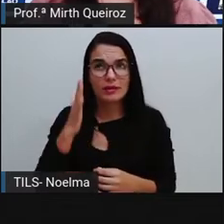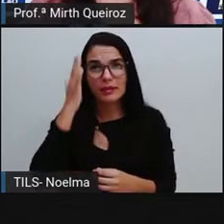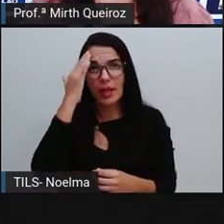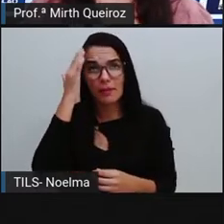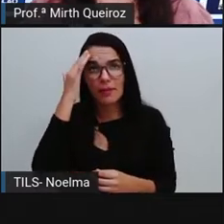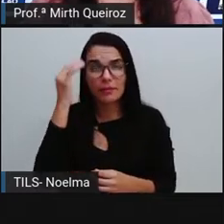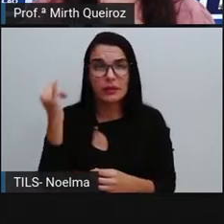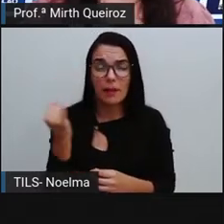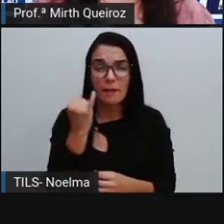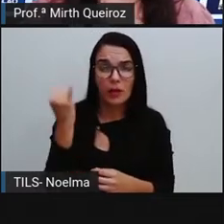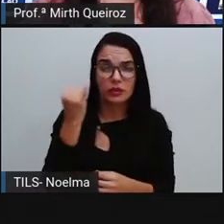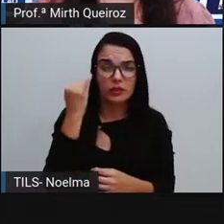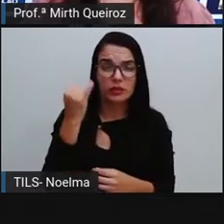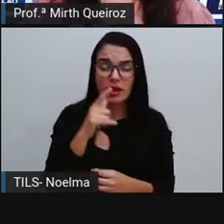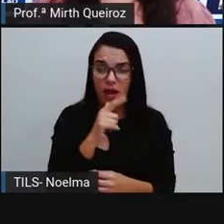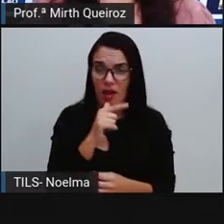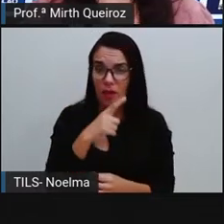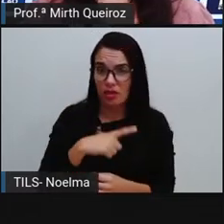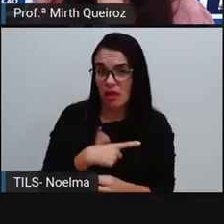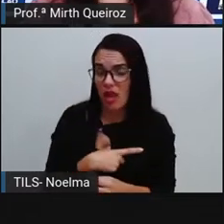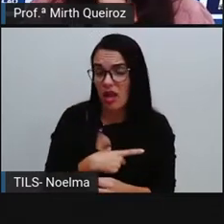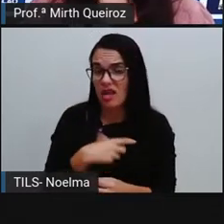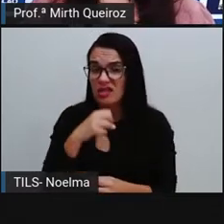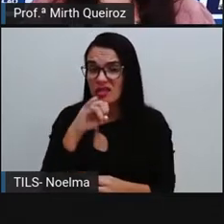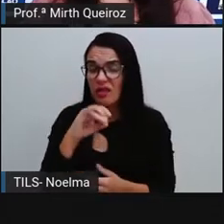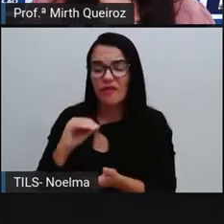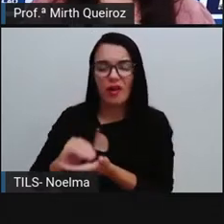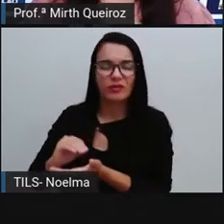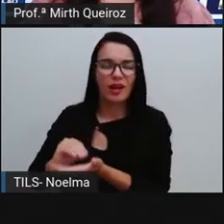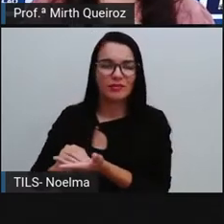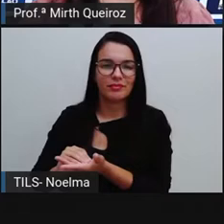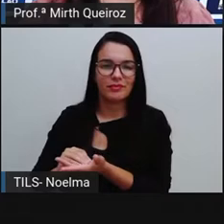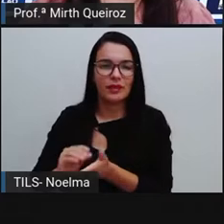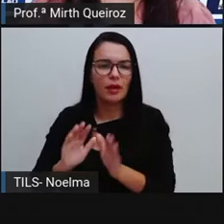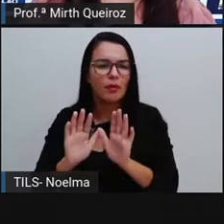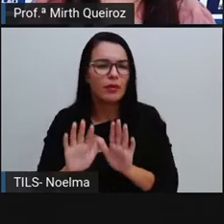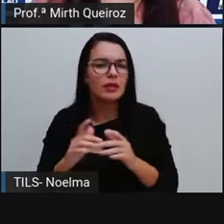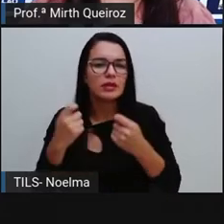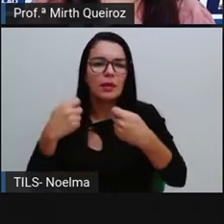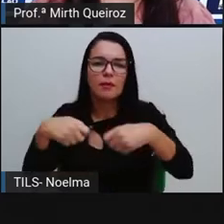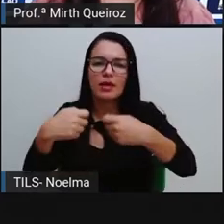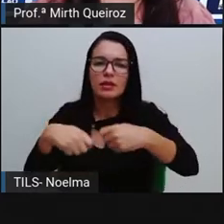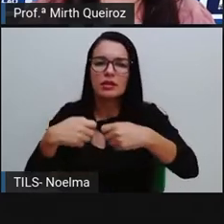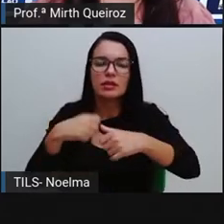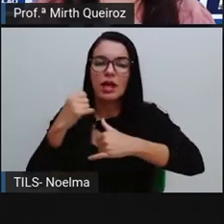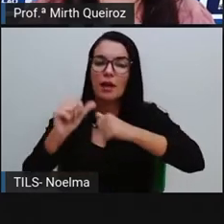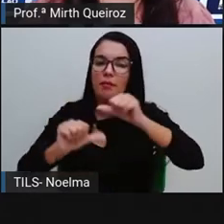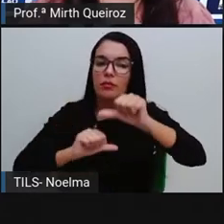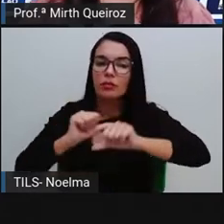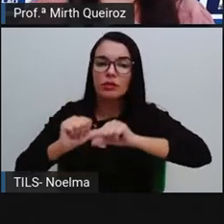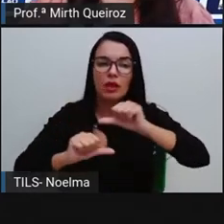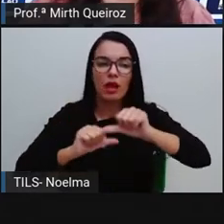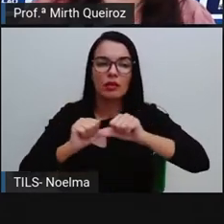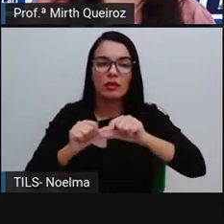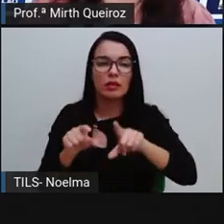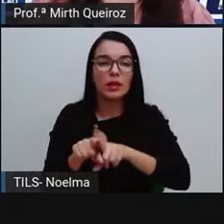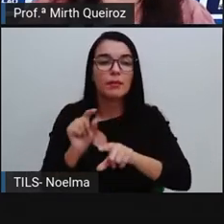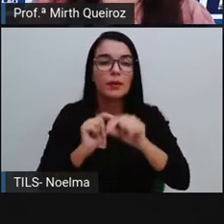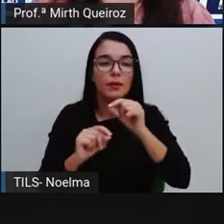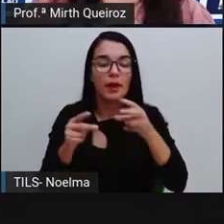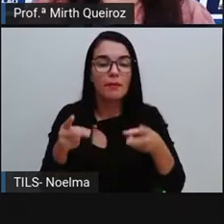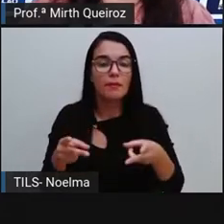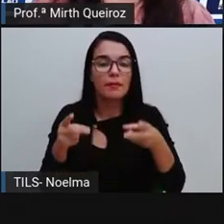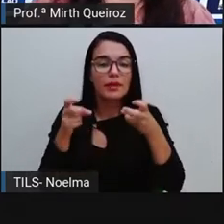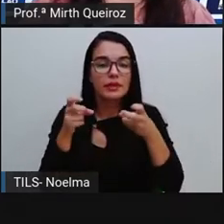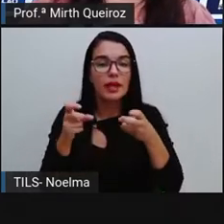nos faz falta. Mas isso precisa mudar, né, gente? A gente percebe, por exemplo, quando falta água na